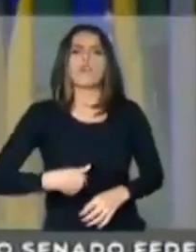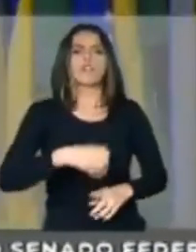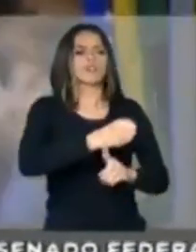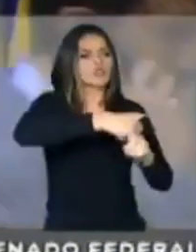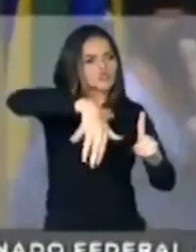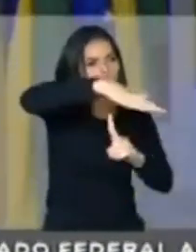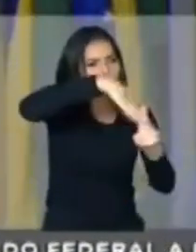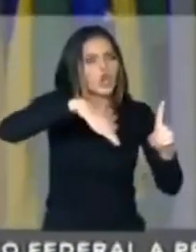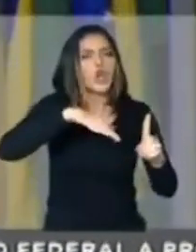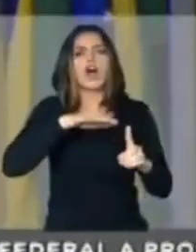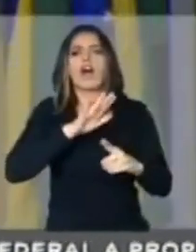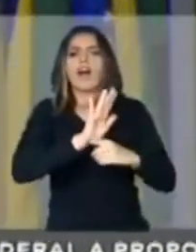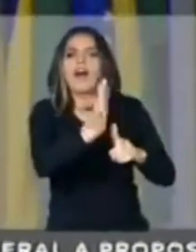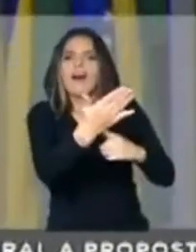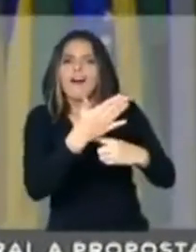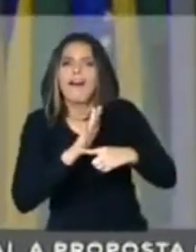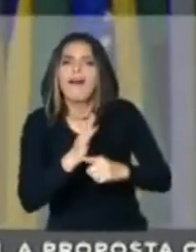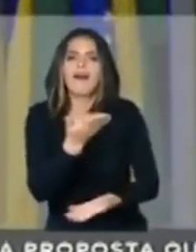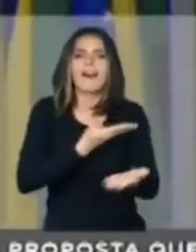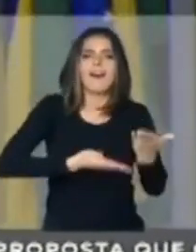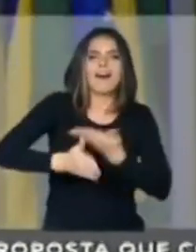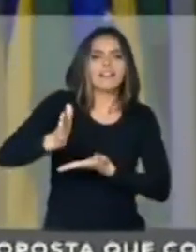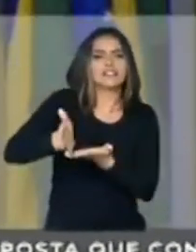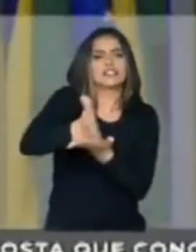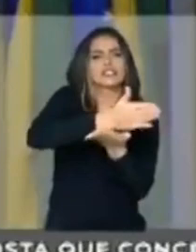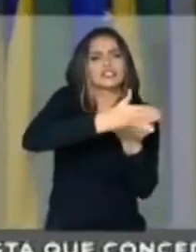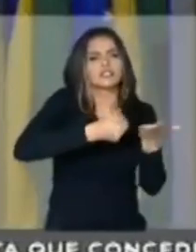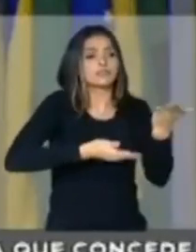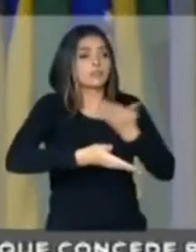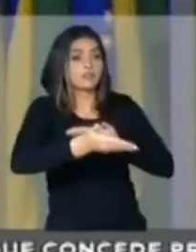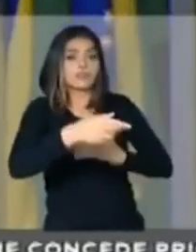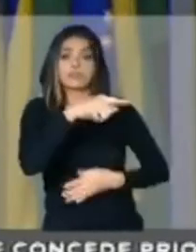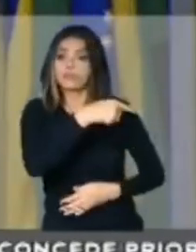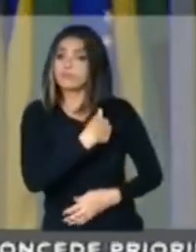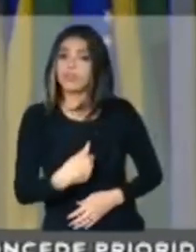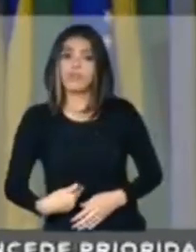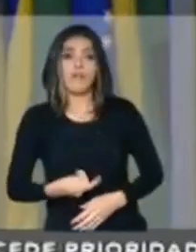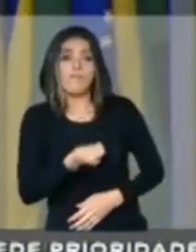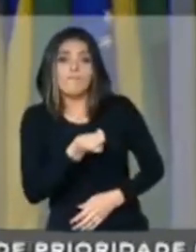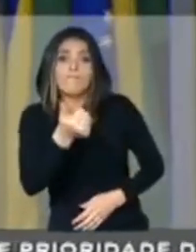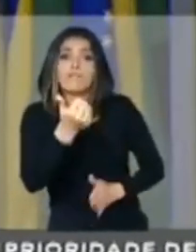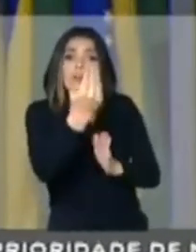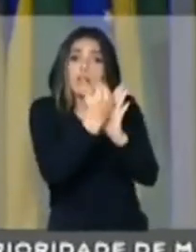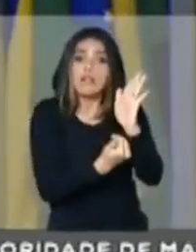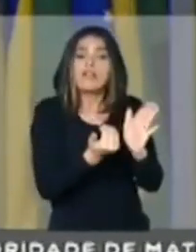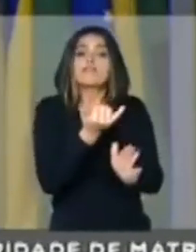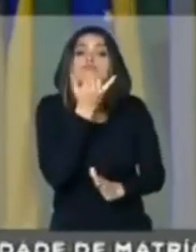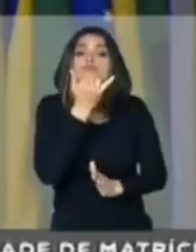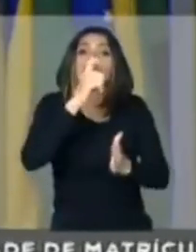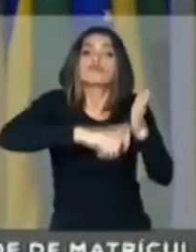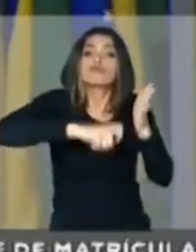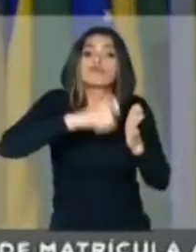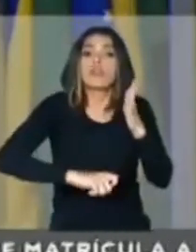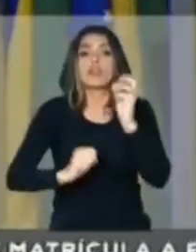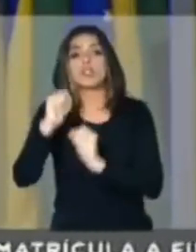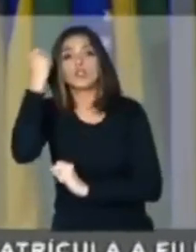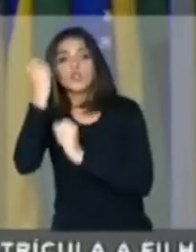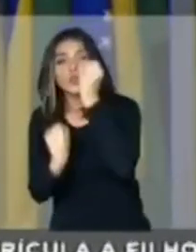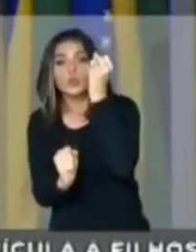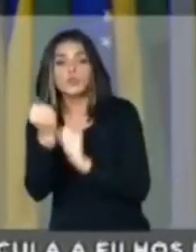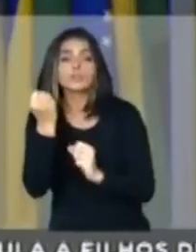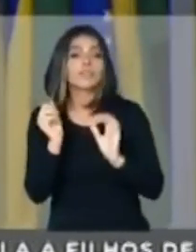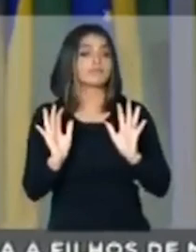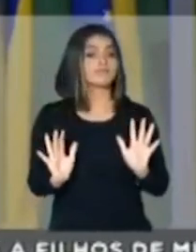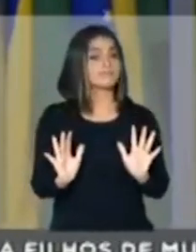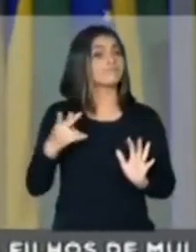governo da solidariedade, da repartição, foi o governo que concedeu isenções fiscais para a grande indústria, para o grande